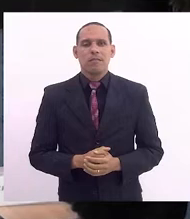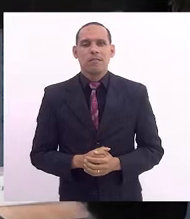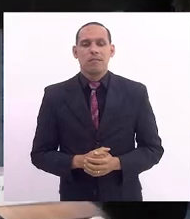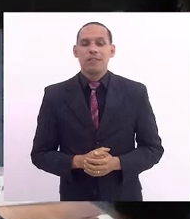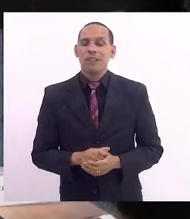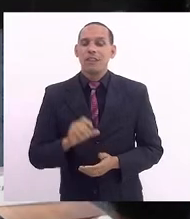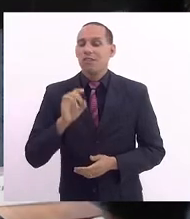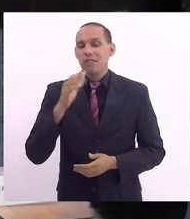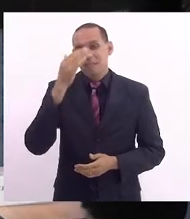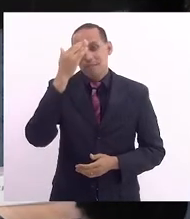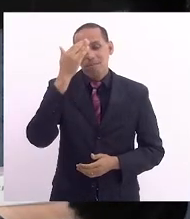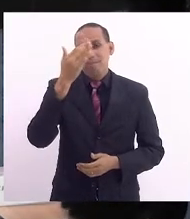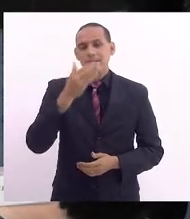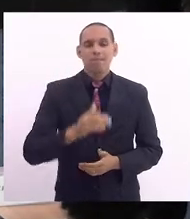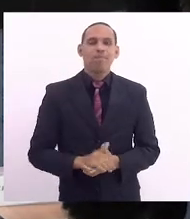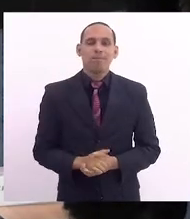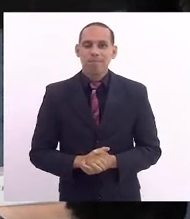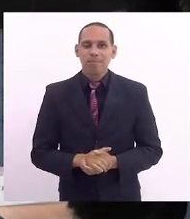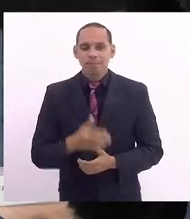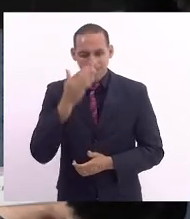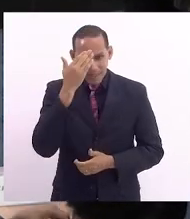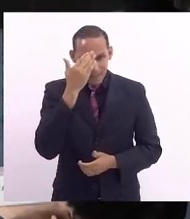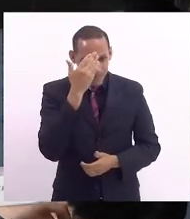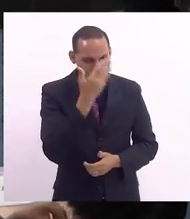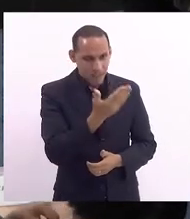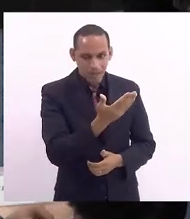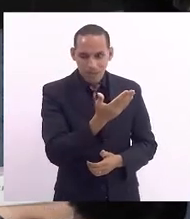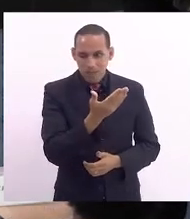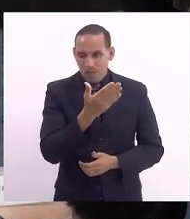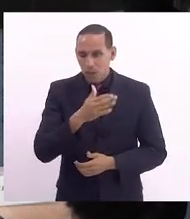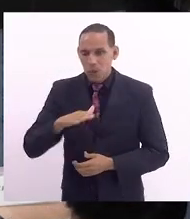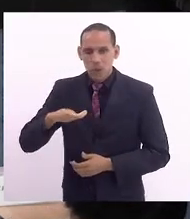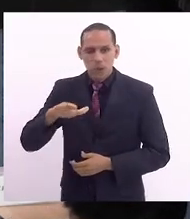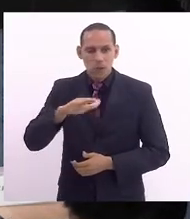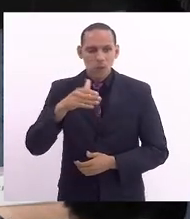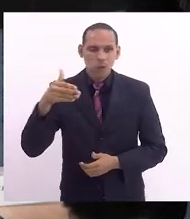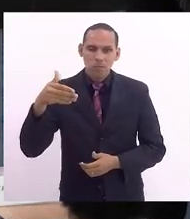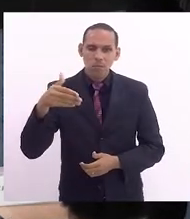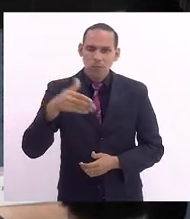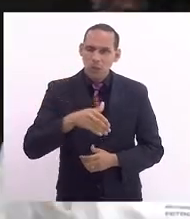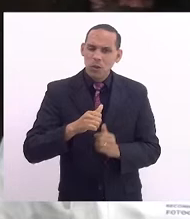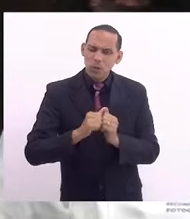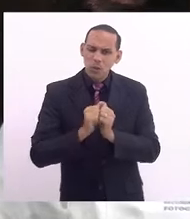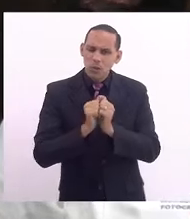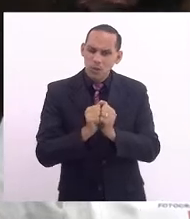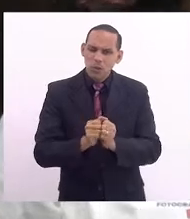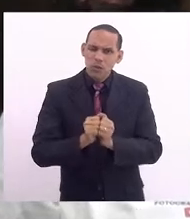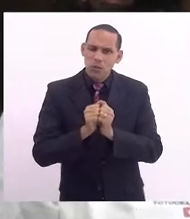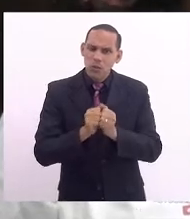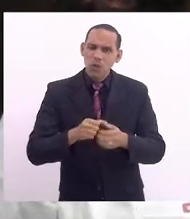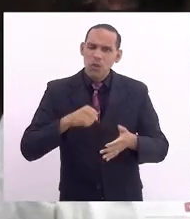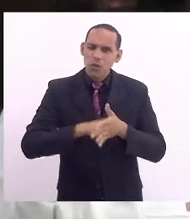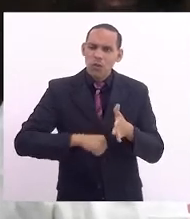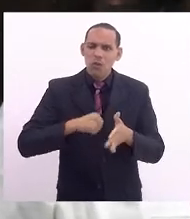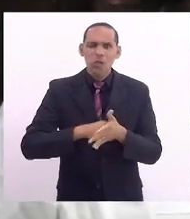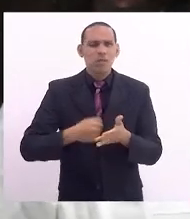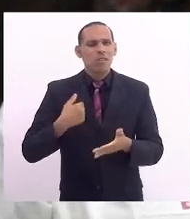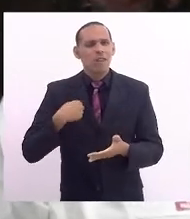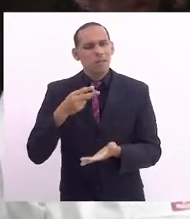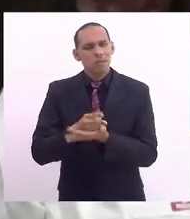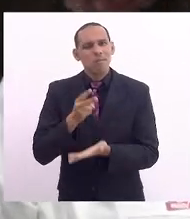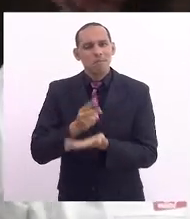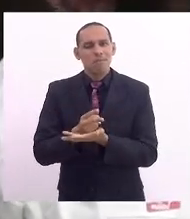Só queria agradecer, só pedir obrigado a todos que entraram nessa causa, lutaram, como eu estou lutando até hoje, ainda que não